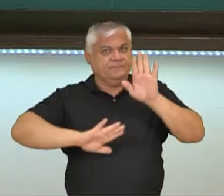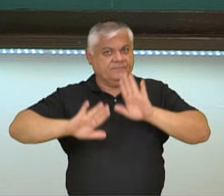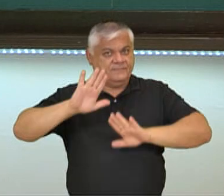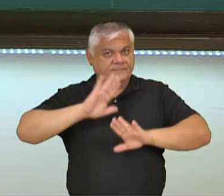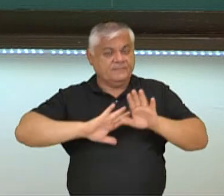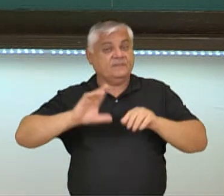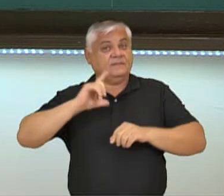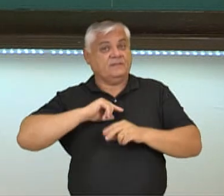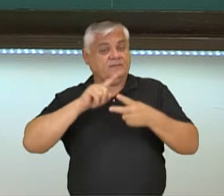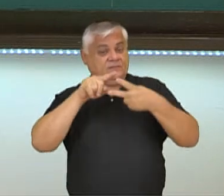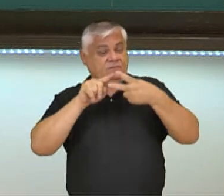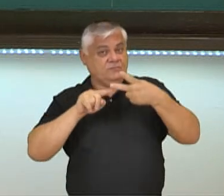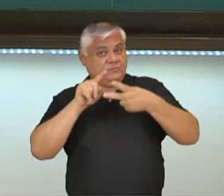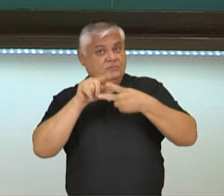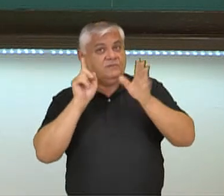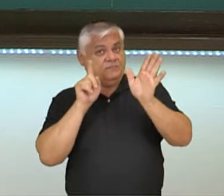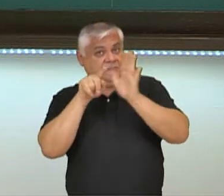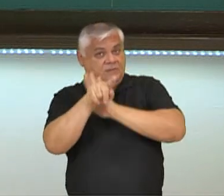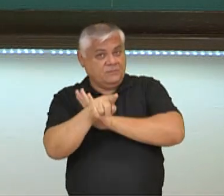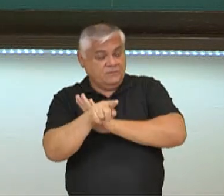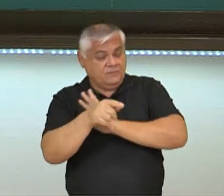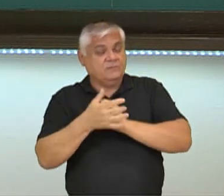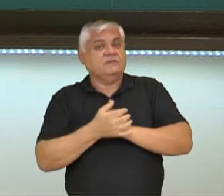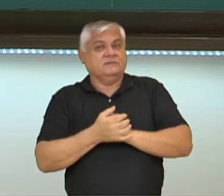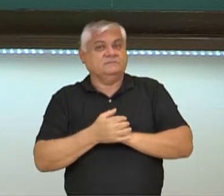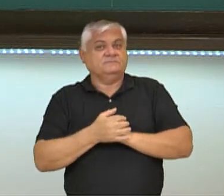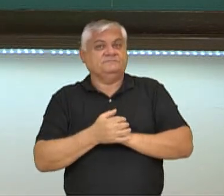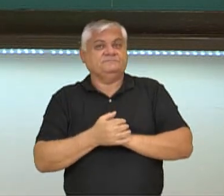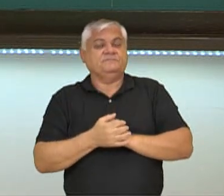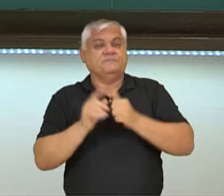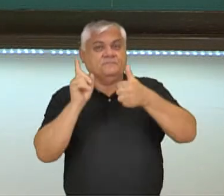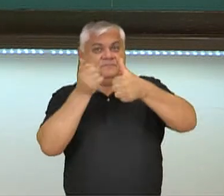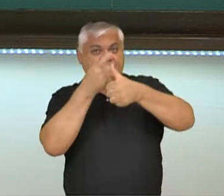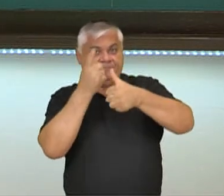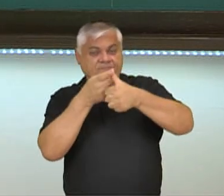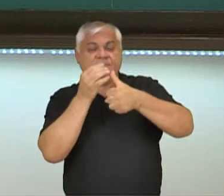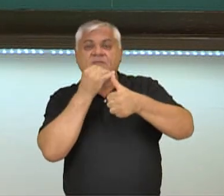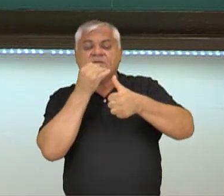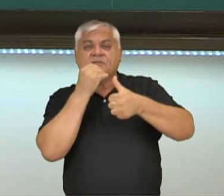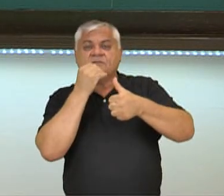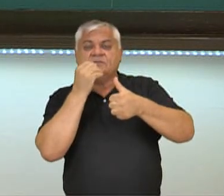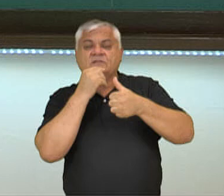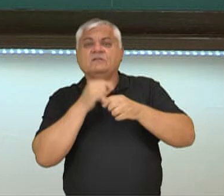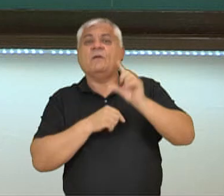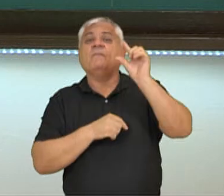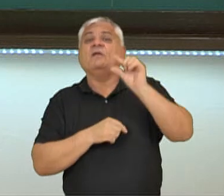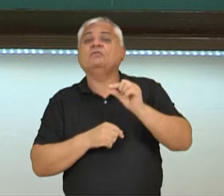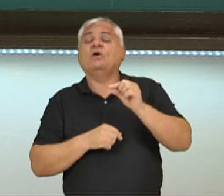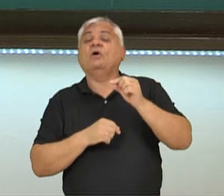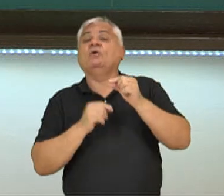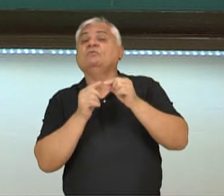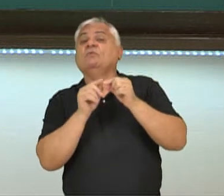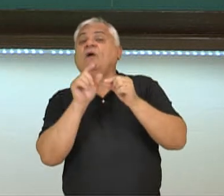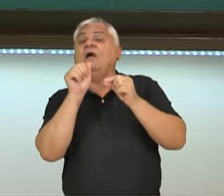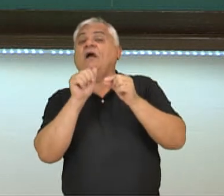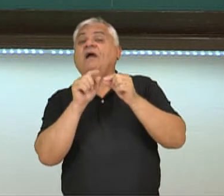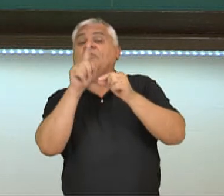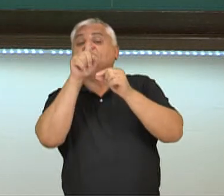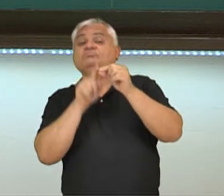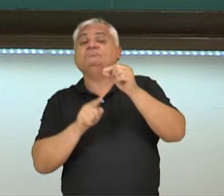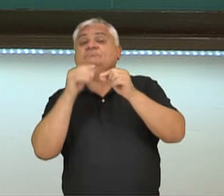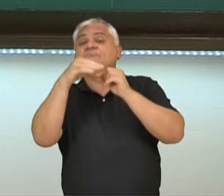2 passos aqui, são 2 perguntas nessa prática. Primeiro, qual que é a menor determinação do ângulo? Se essa